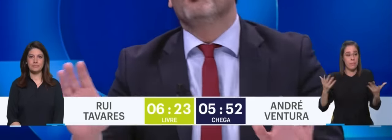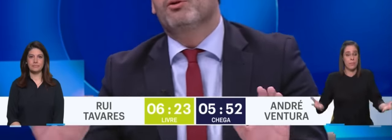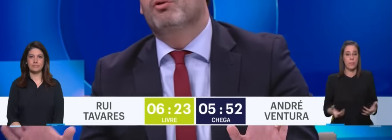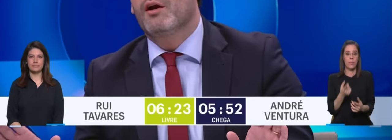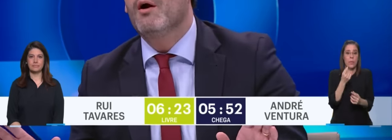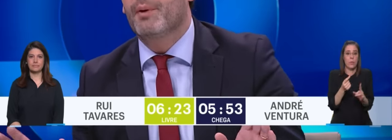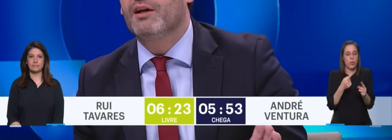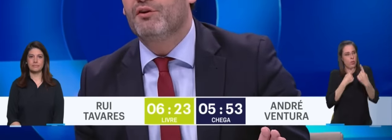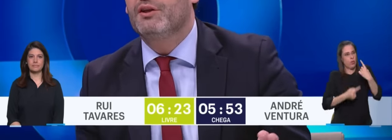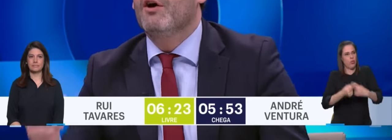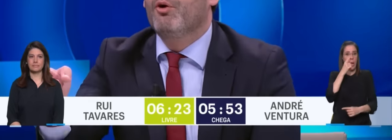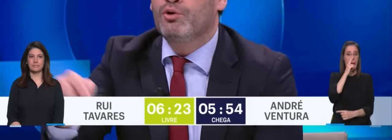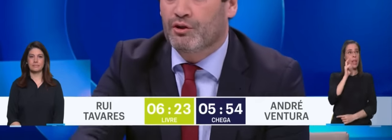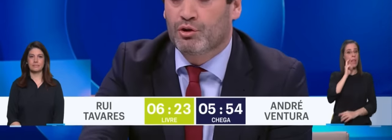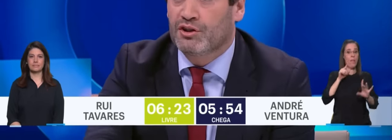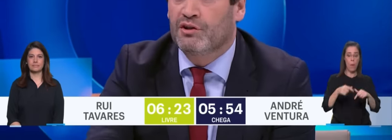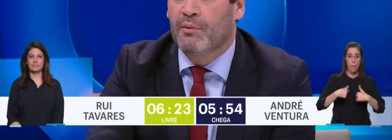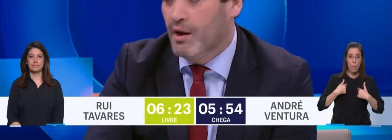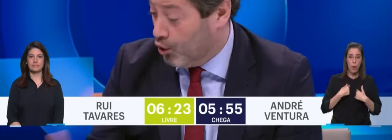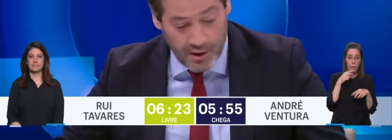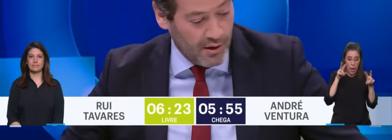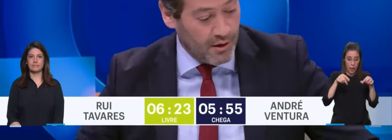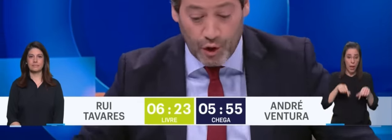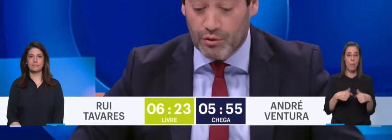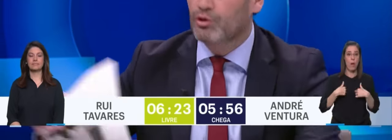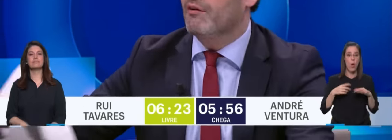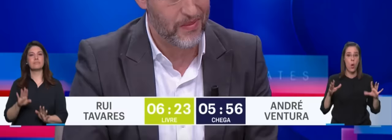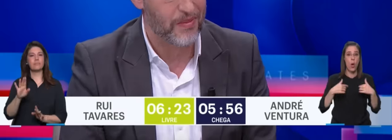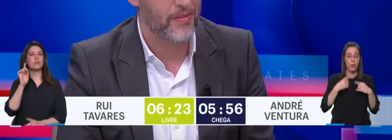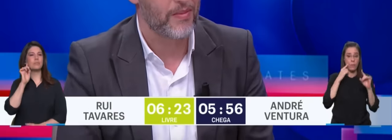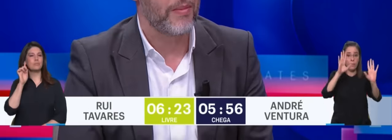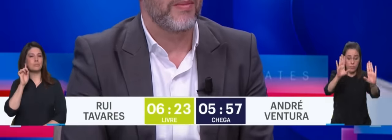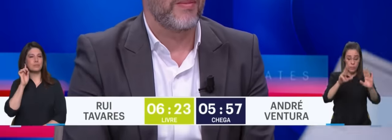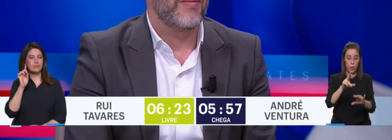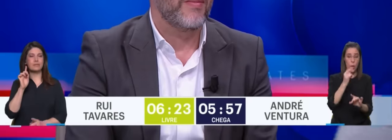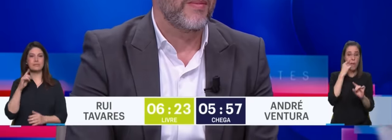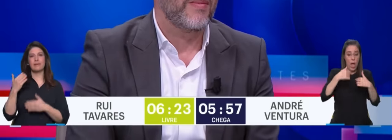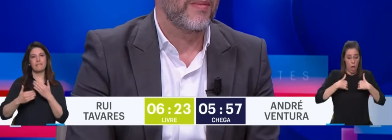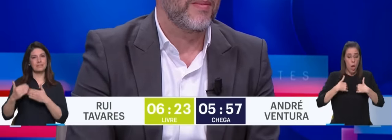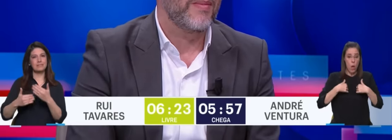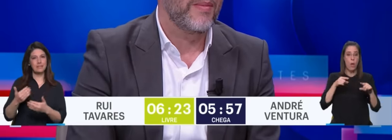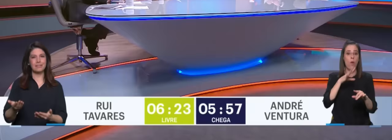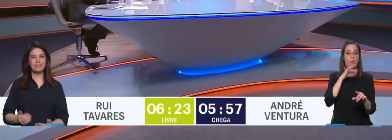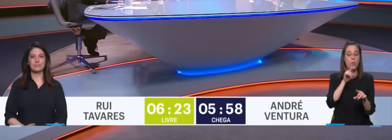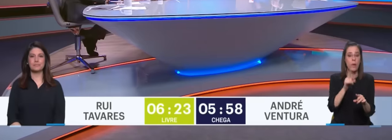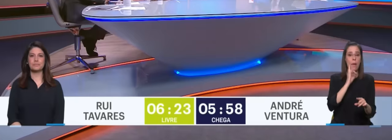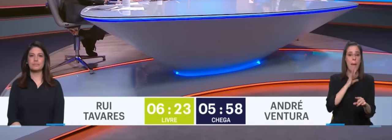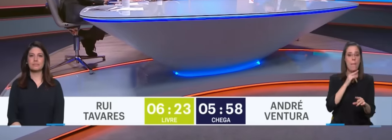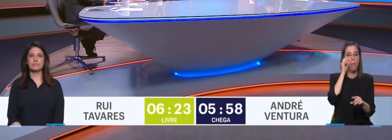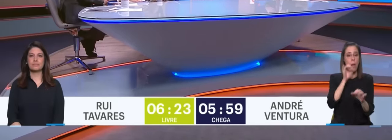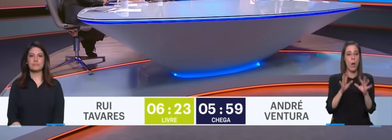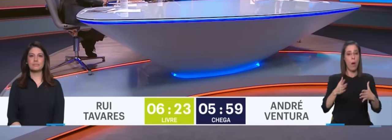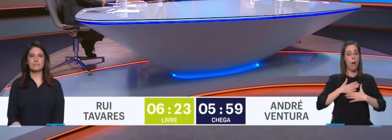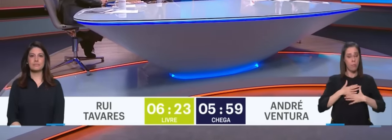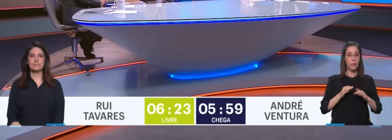pouquinho pelo menos estranho para quem defende isso foi o ravas trouxe este tema Olha era os avar os seus filhos a sua mãe o seu pai como a